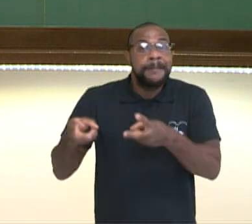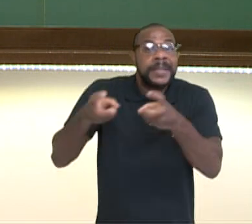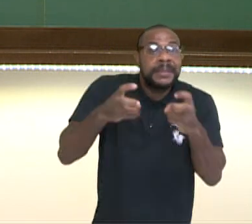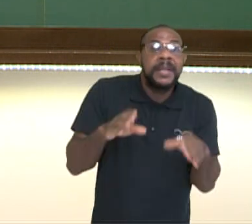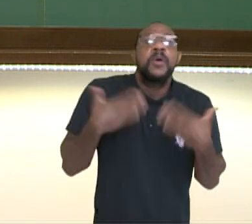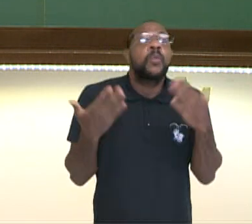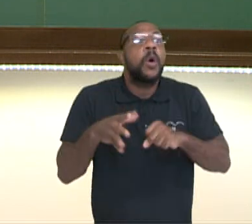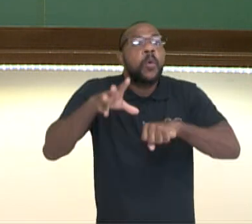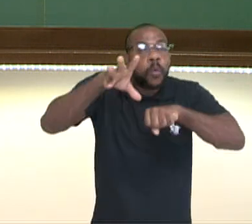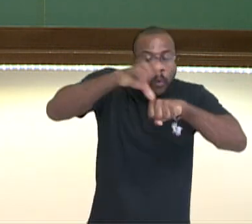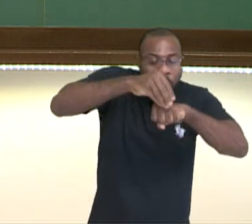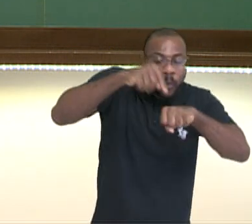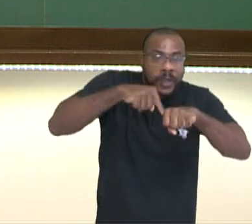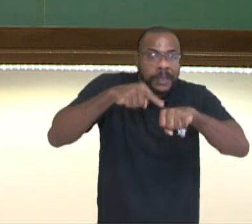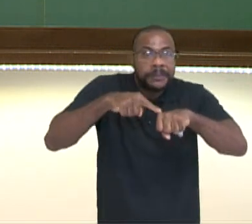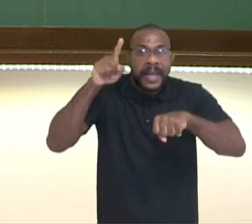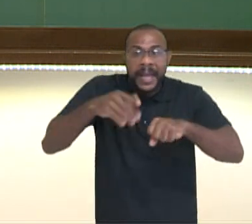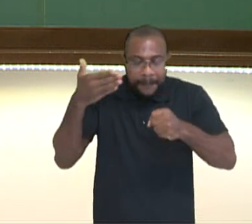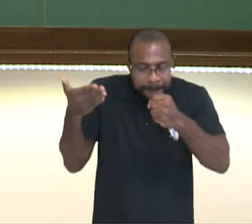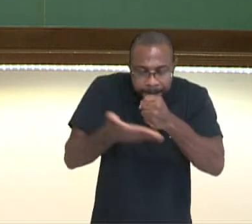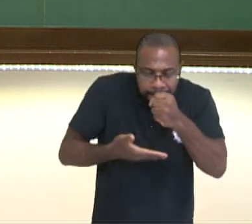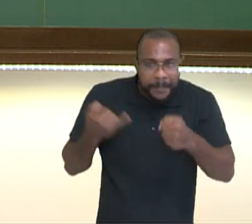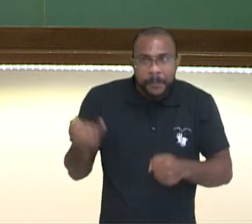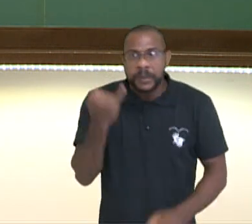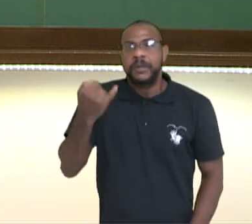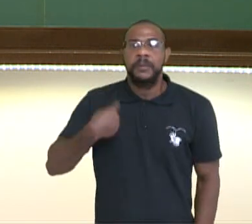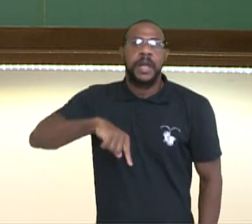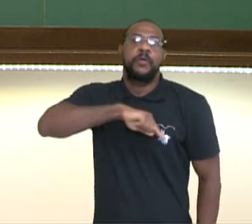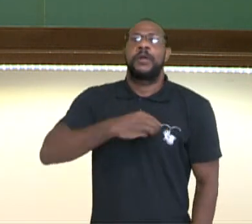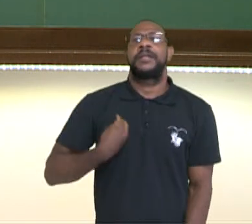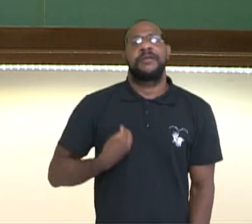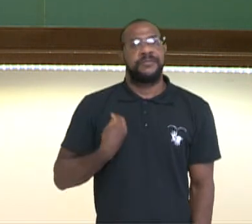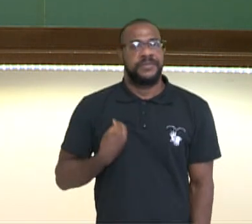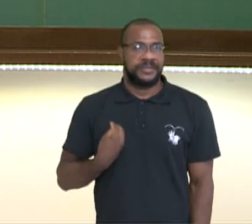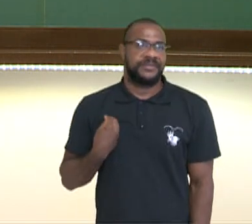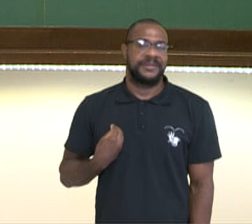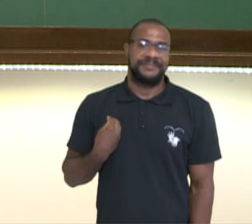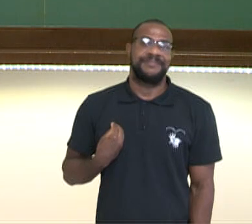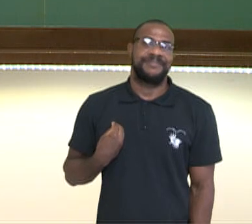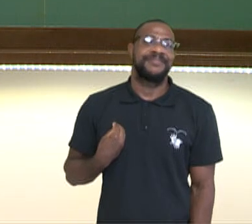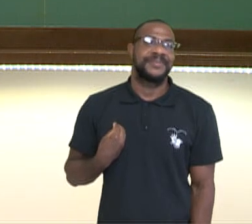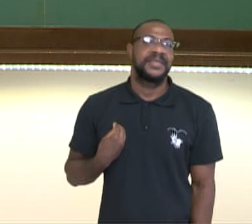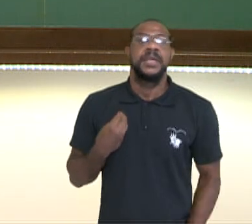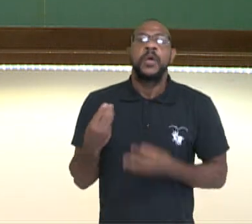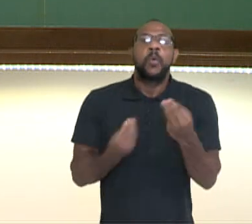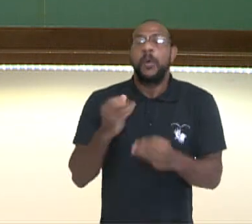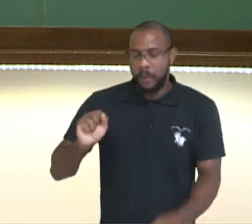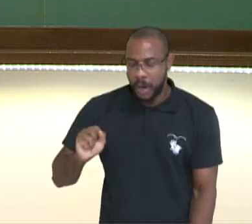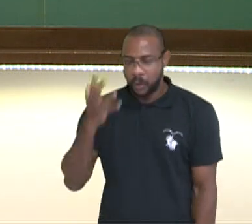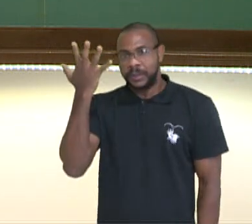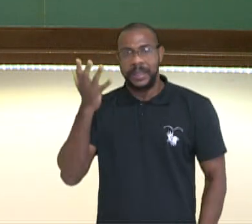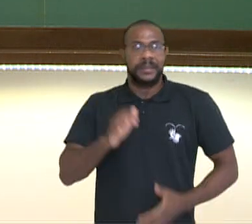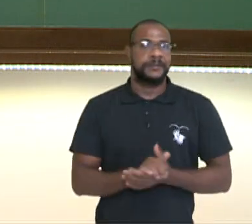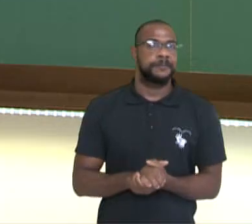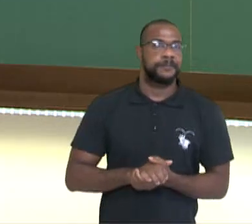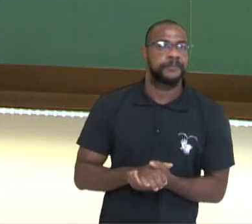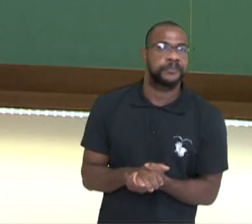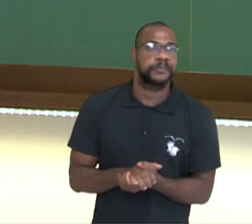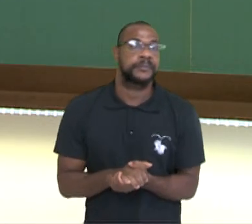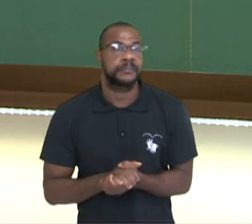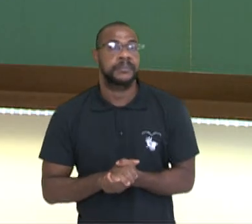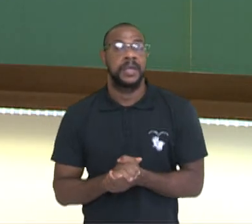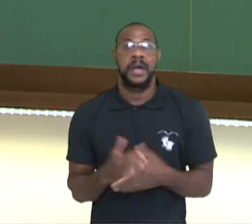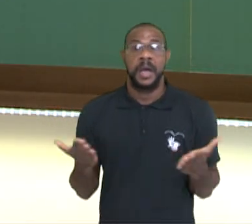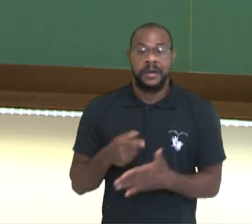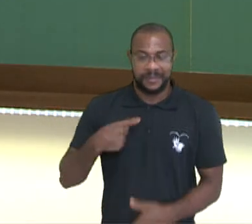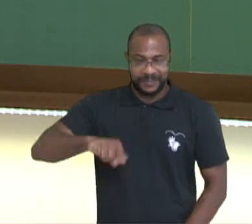o conhecimento é fundamental na nossa vida e principalmente como ele acontece. Então vamos ver. Ao seu